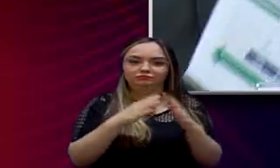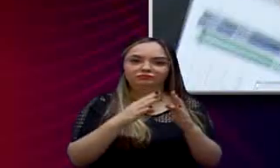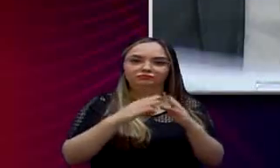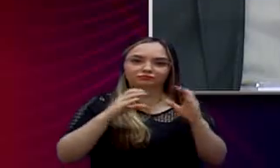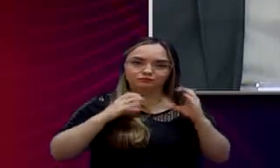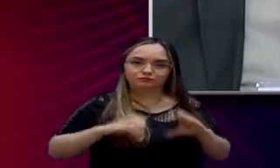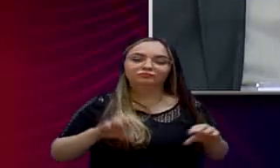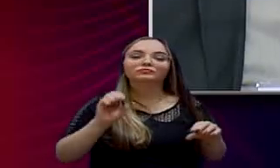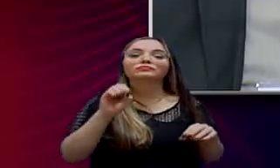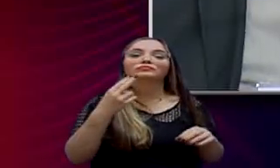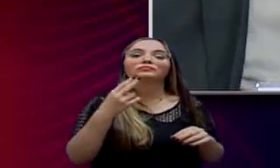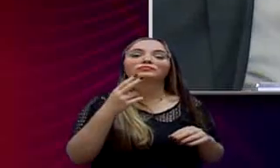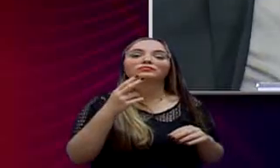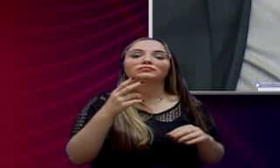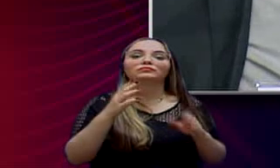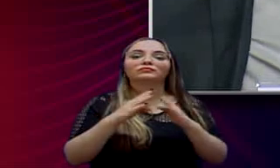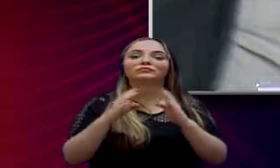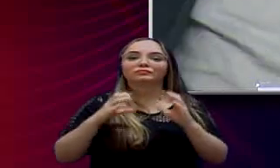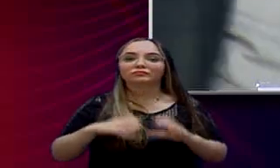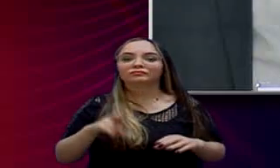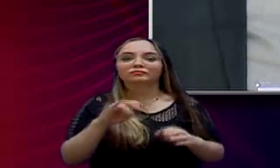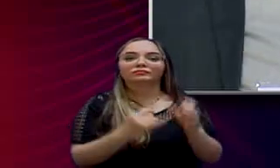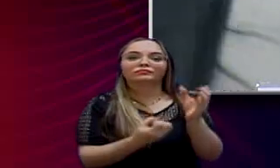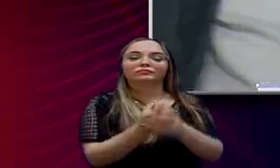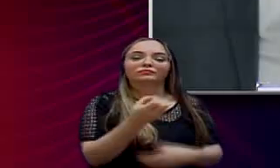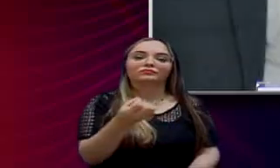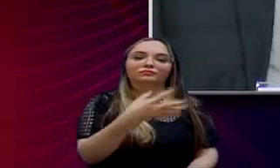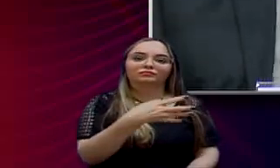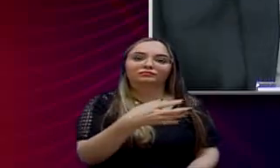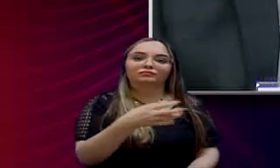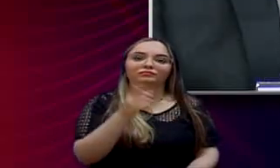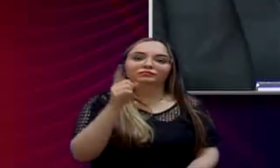ou é uma nova Casa do Cidadão